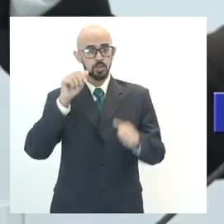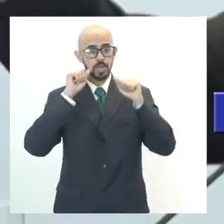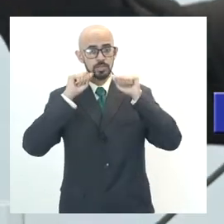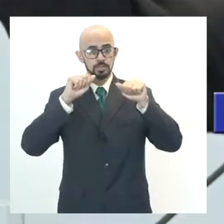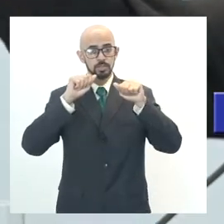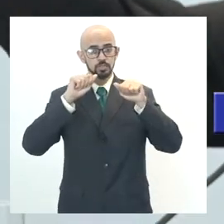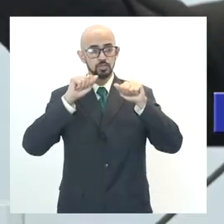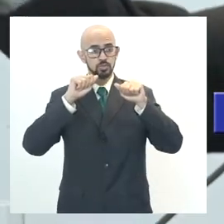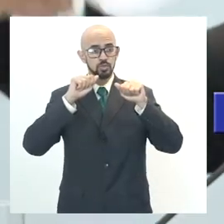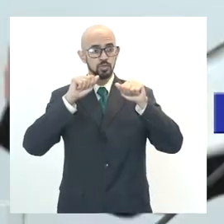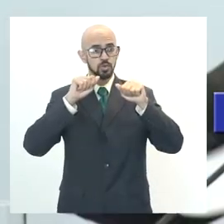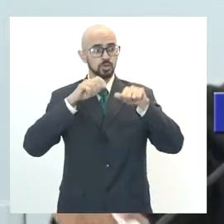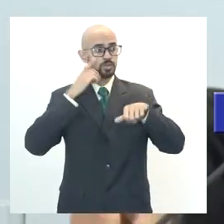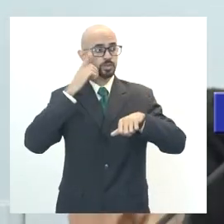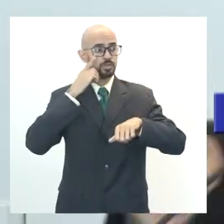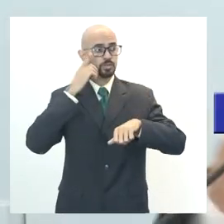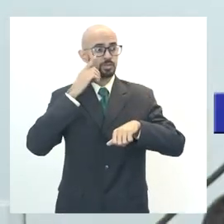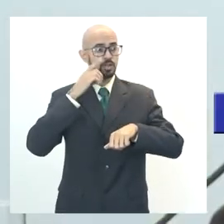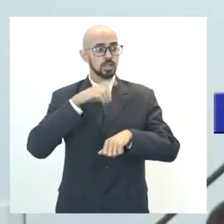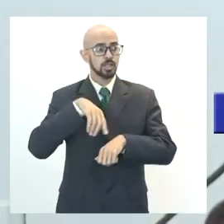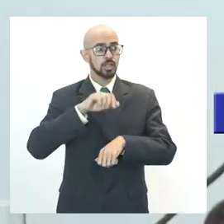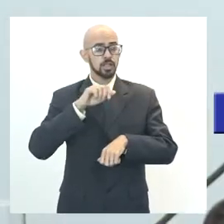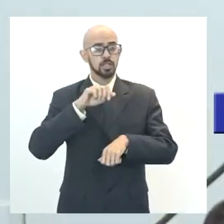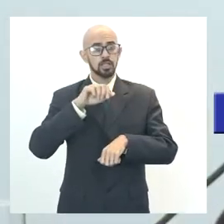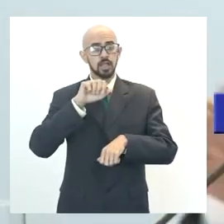Adriana balthar obrigado